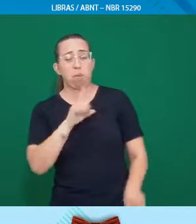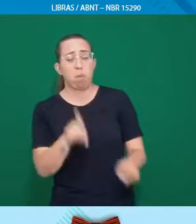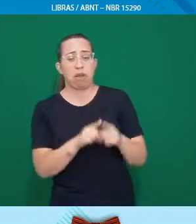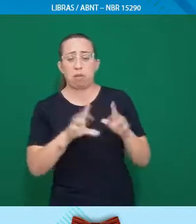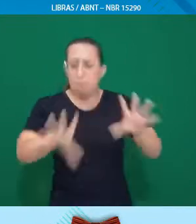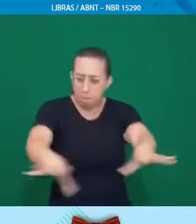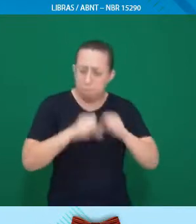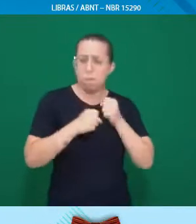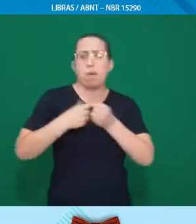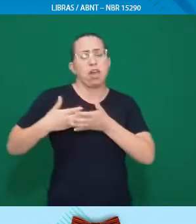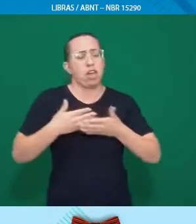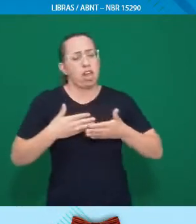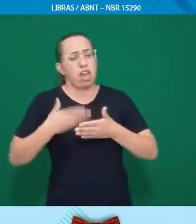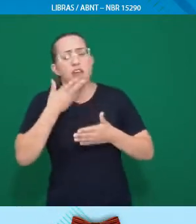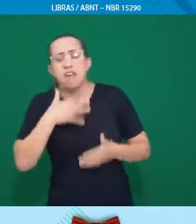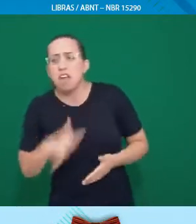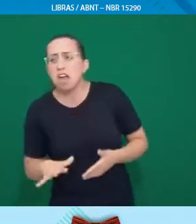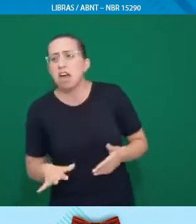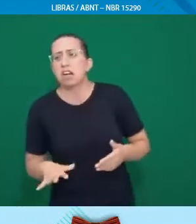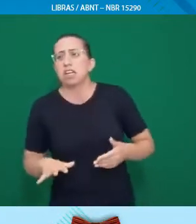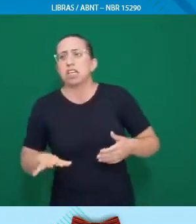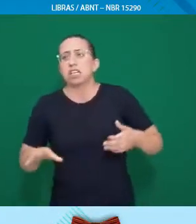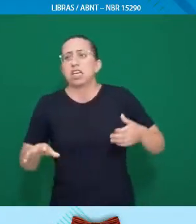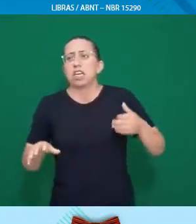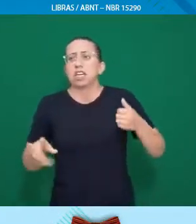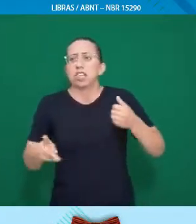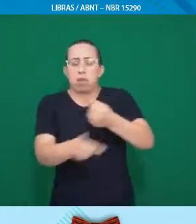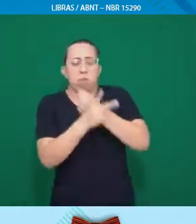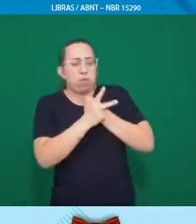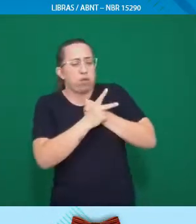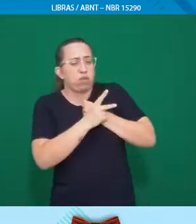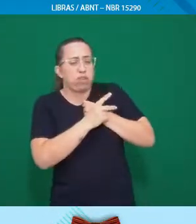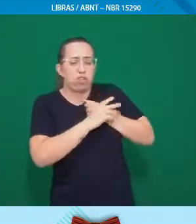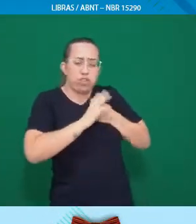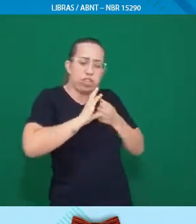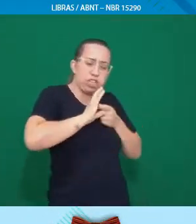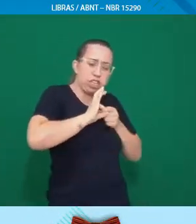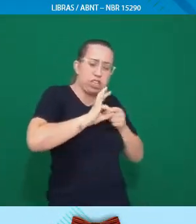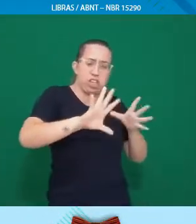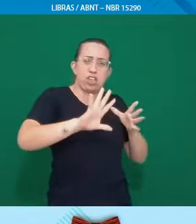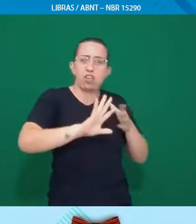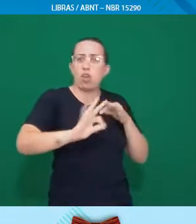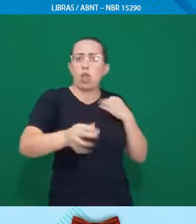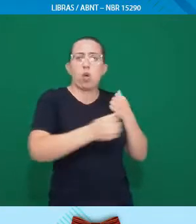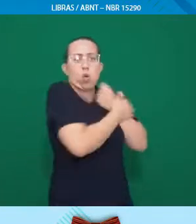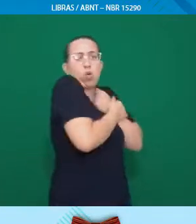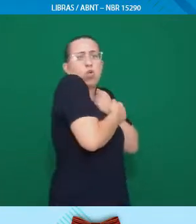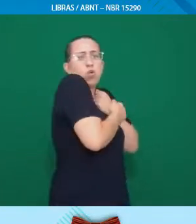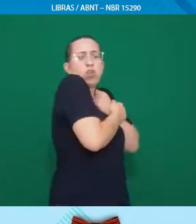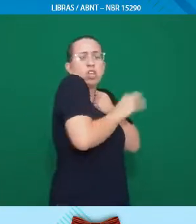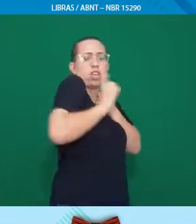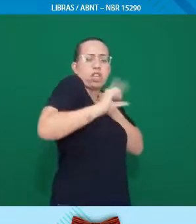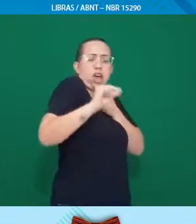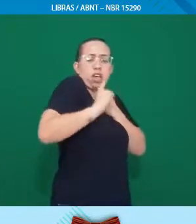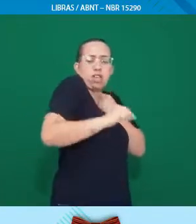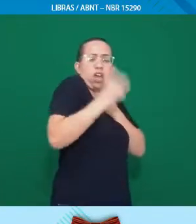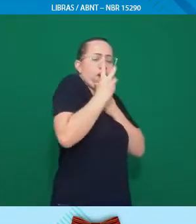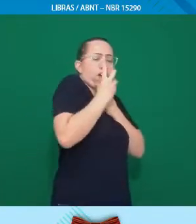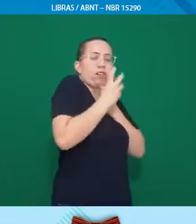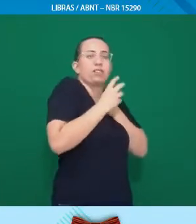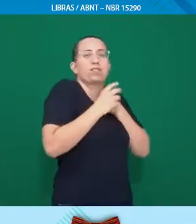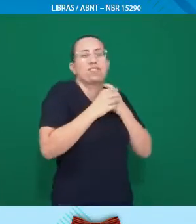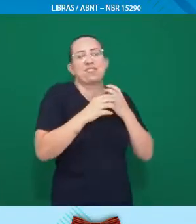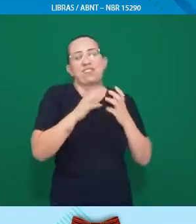peguei aquele garoto e com toda vontade segurei que cachorro e a gente